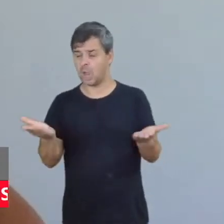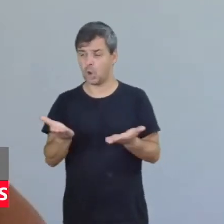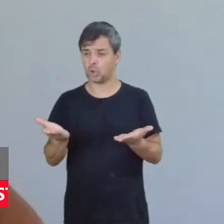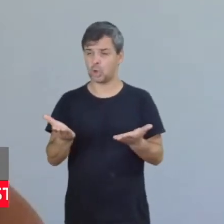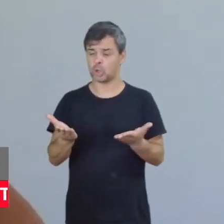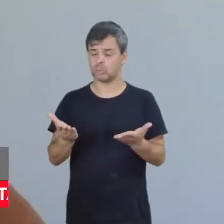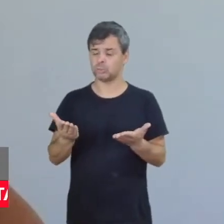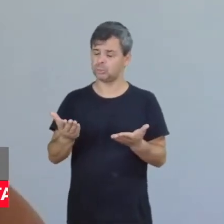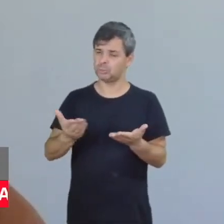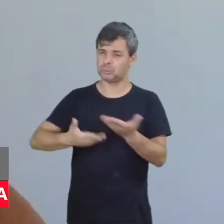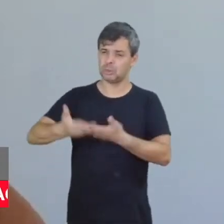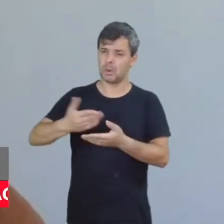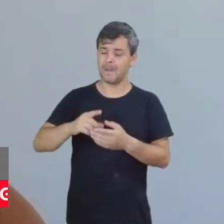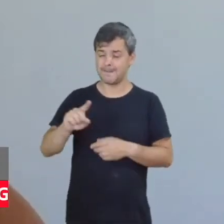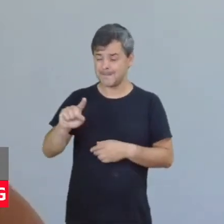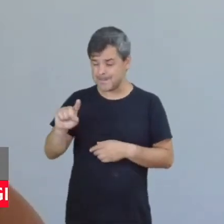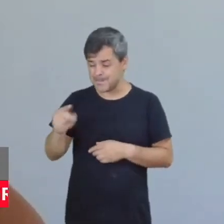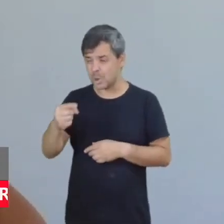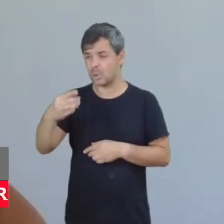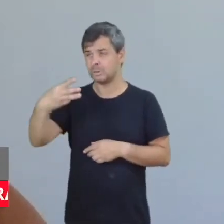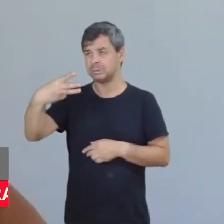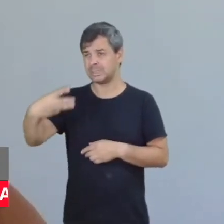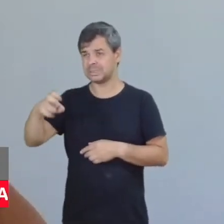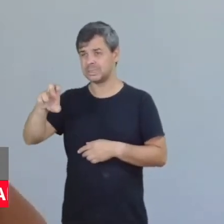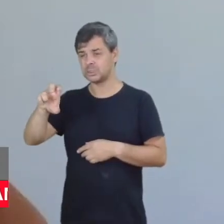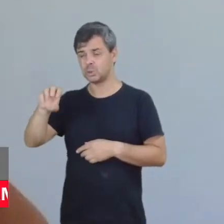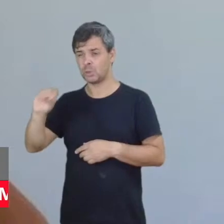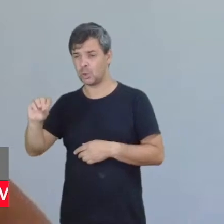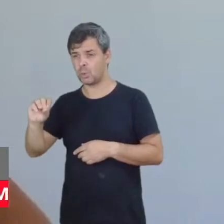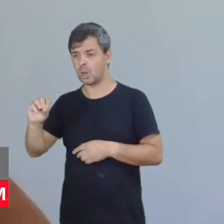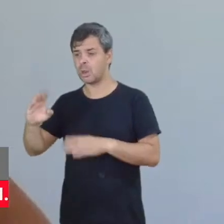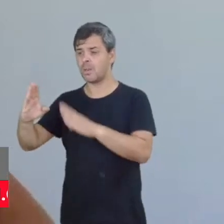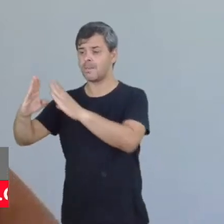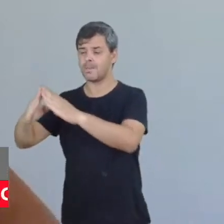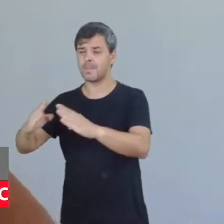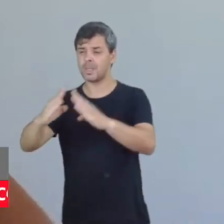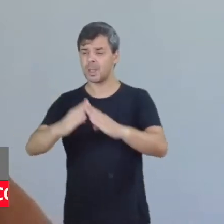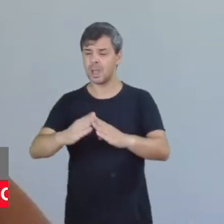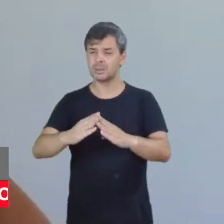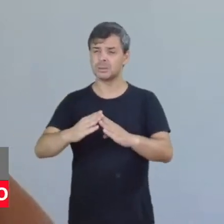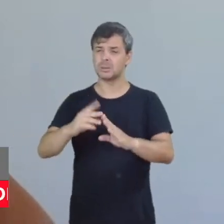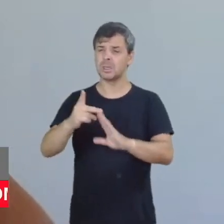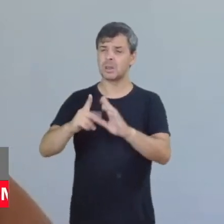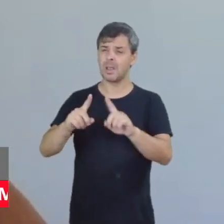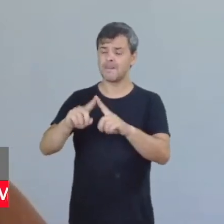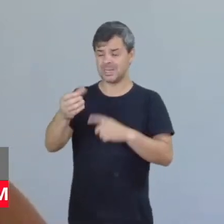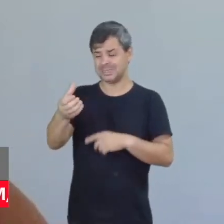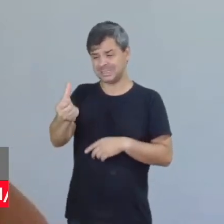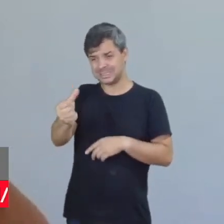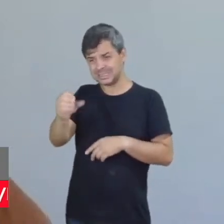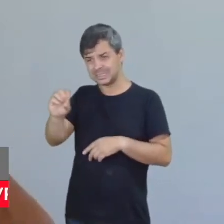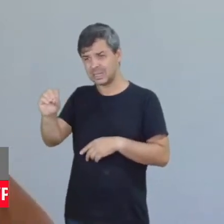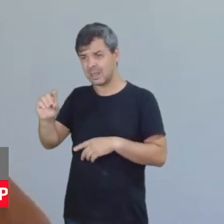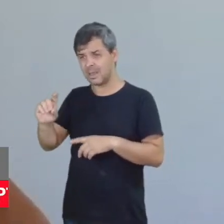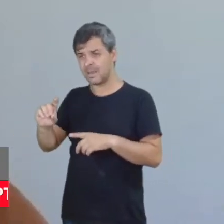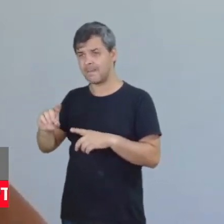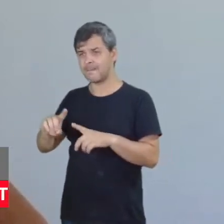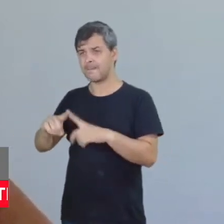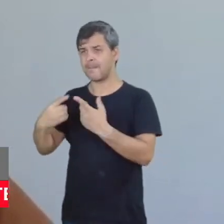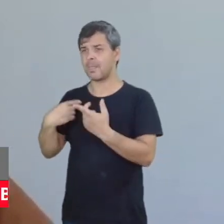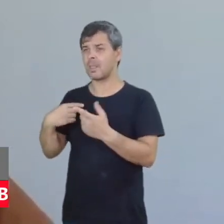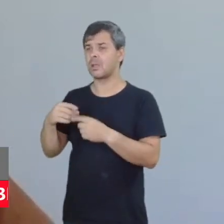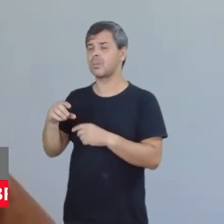conseguimos articular 1.364 casas do Minha Casa Minha Vida e mais 600 do Minha Casa Minha Vida